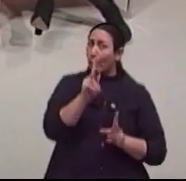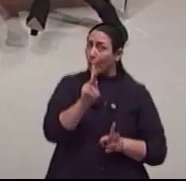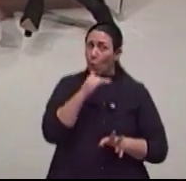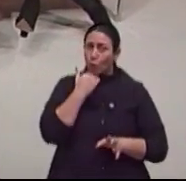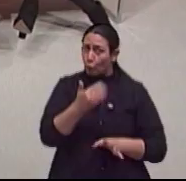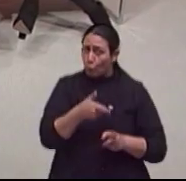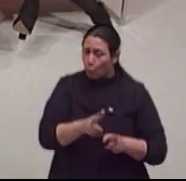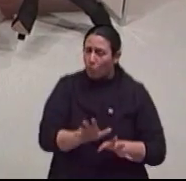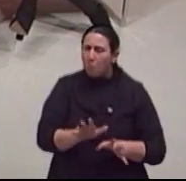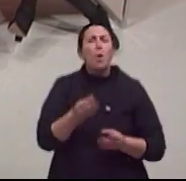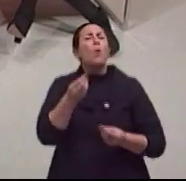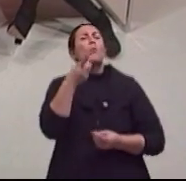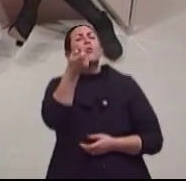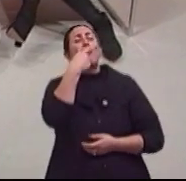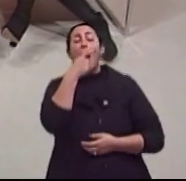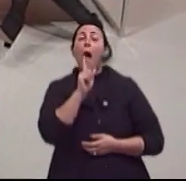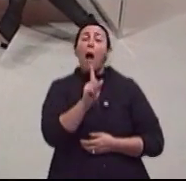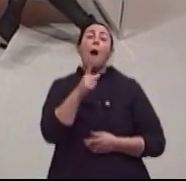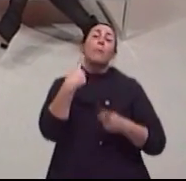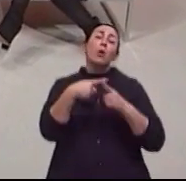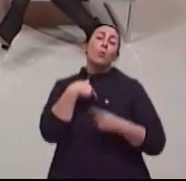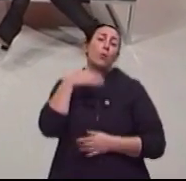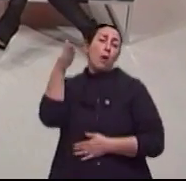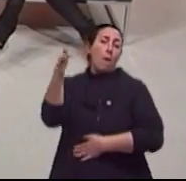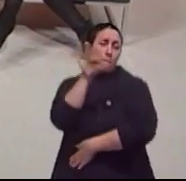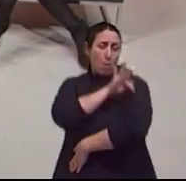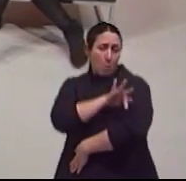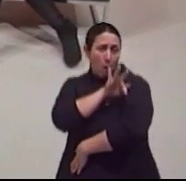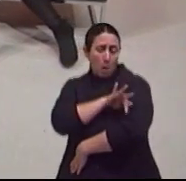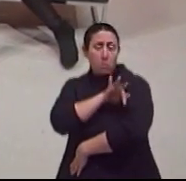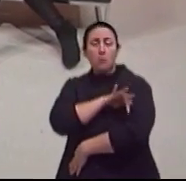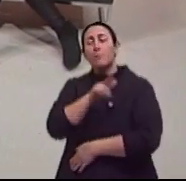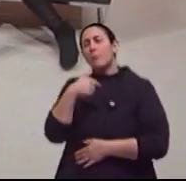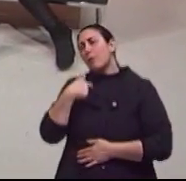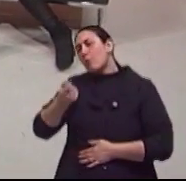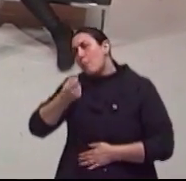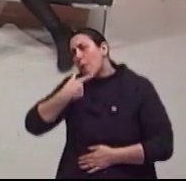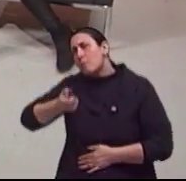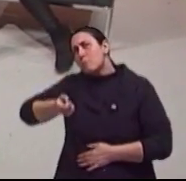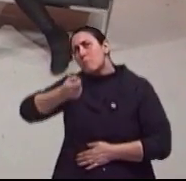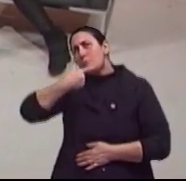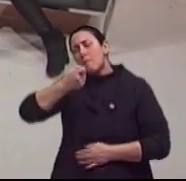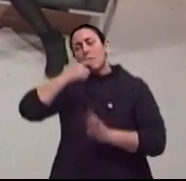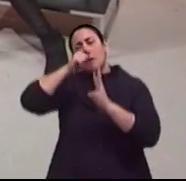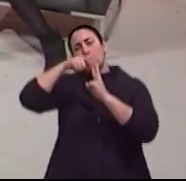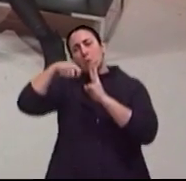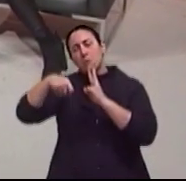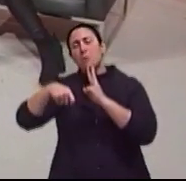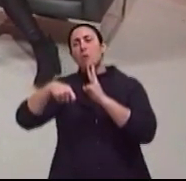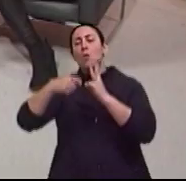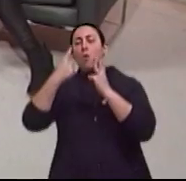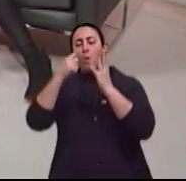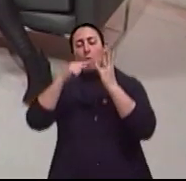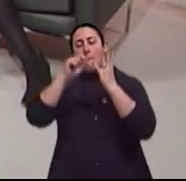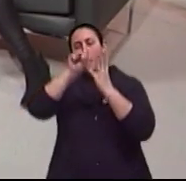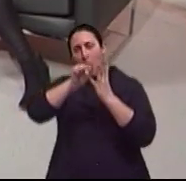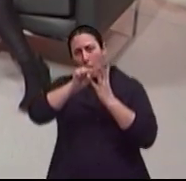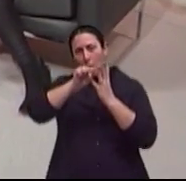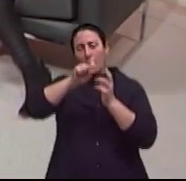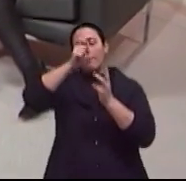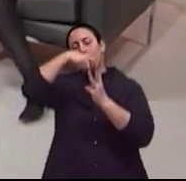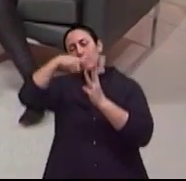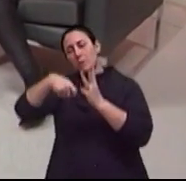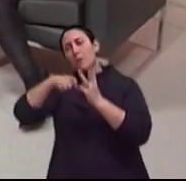não como é que tu tomava não eu ia na farmácia tomava tomava tomava três meses parava um tomava durante